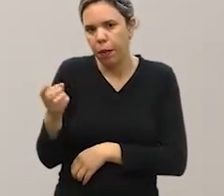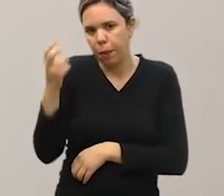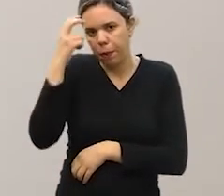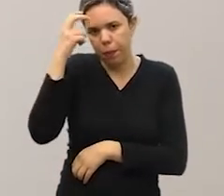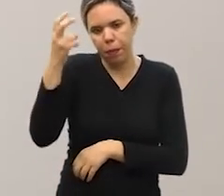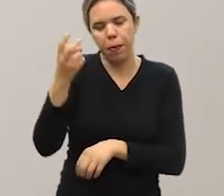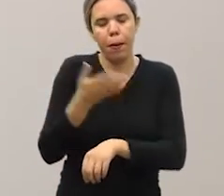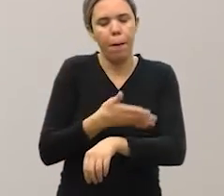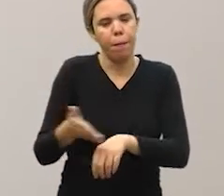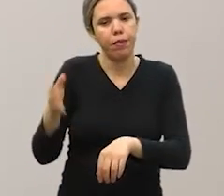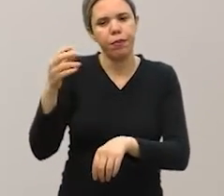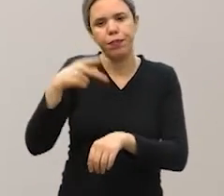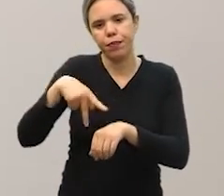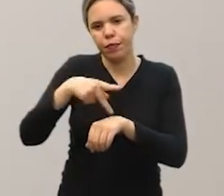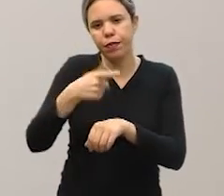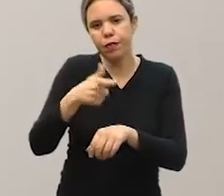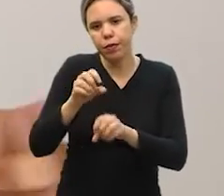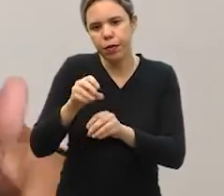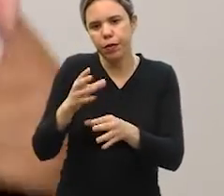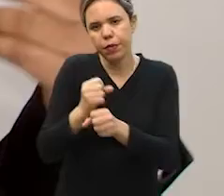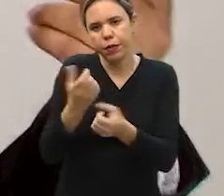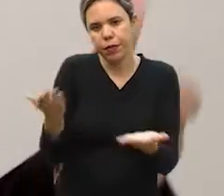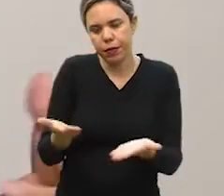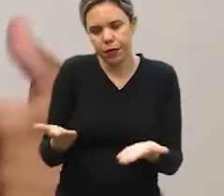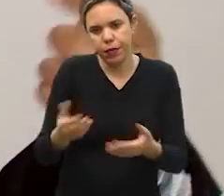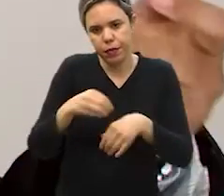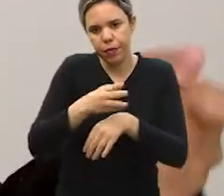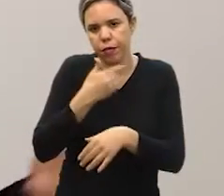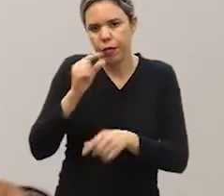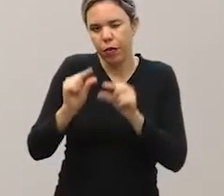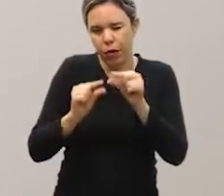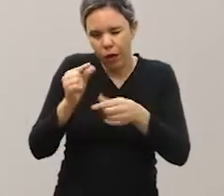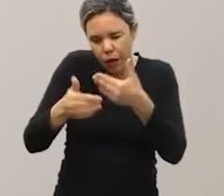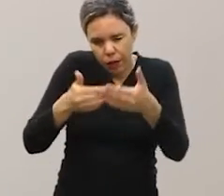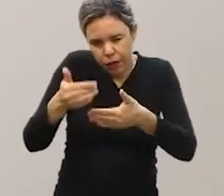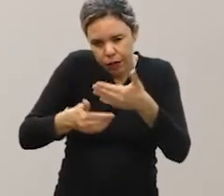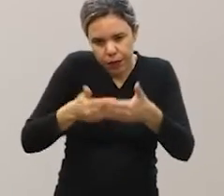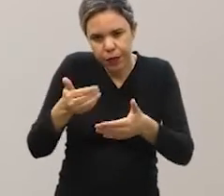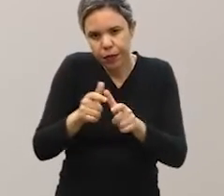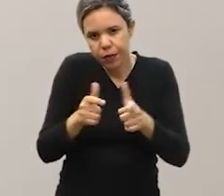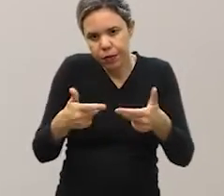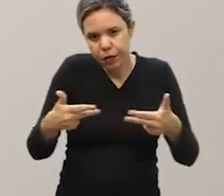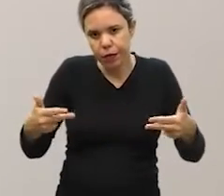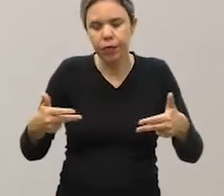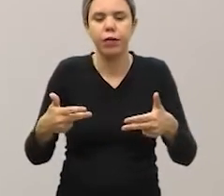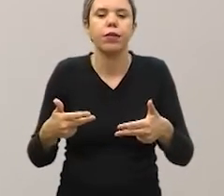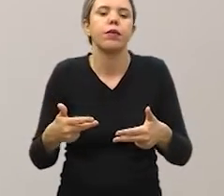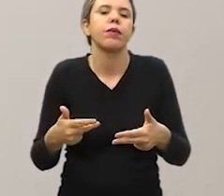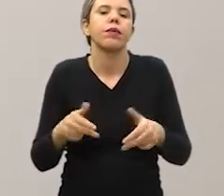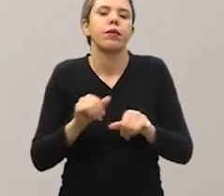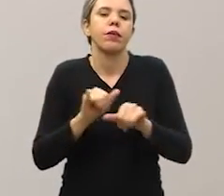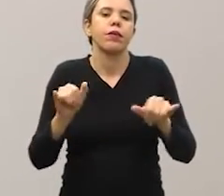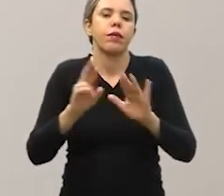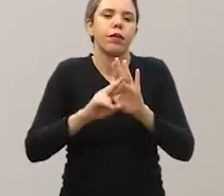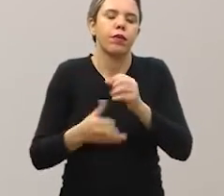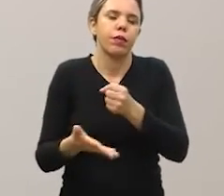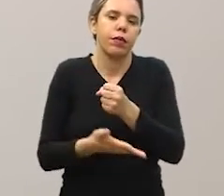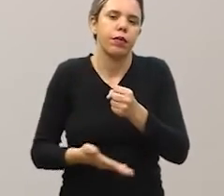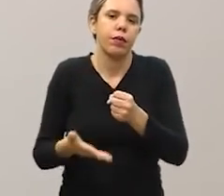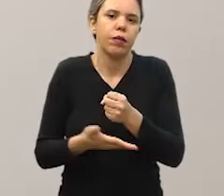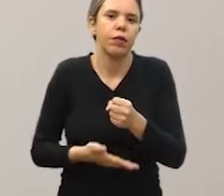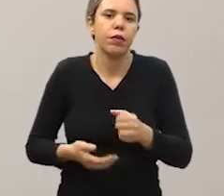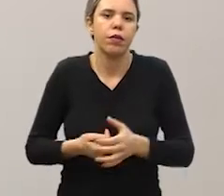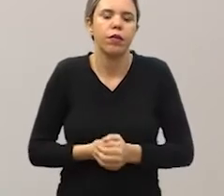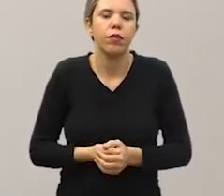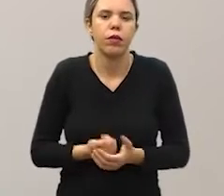cultura de educação financeira no nosso país. Agora está melhorando isso, né, com como isso sendo um requisito básico,